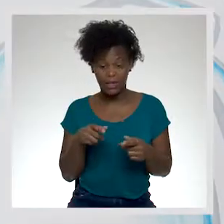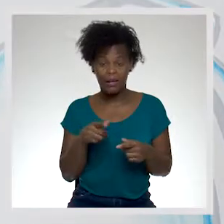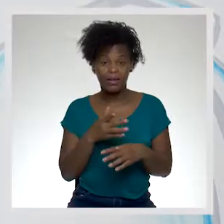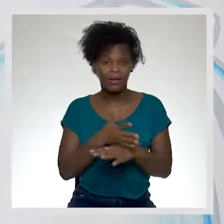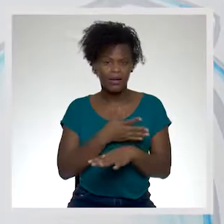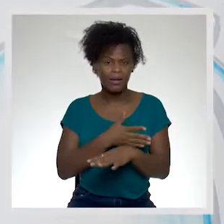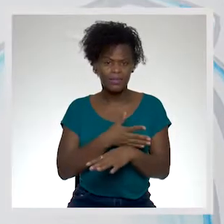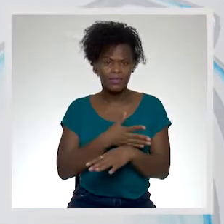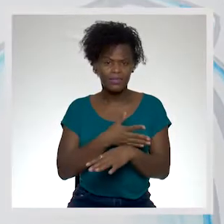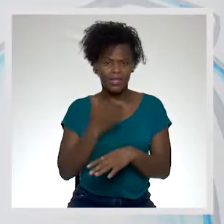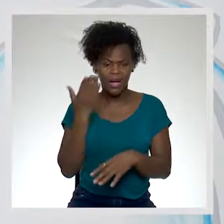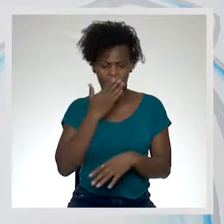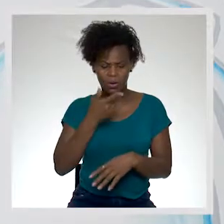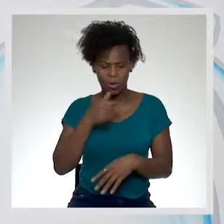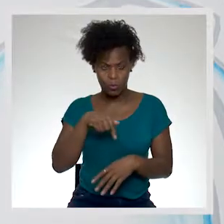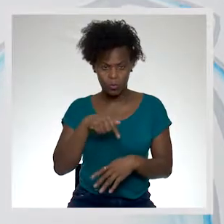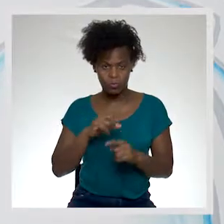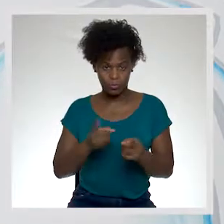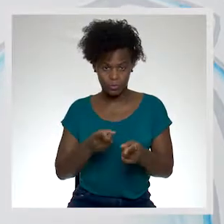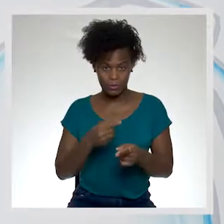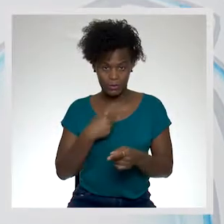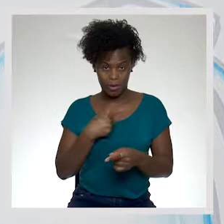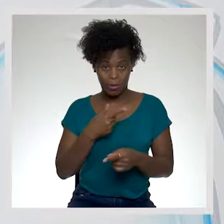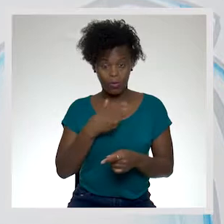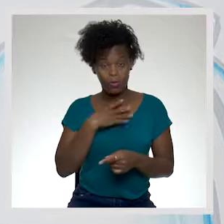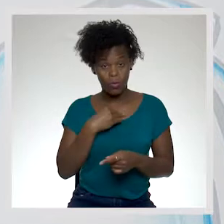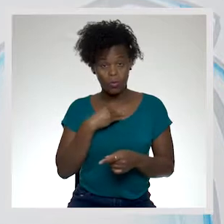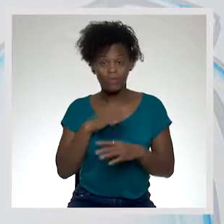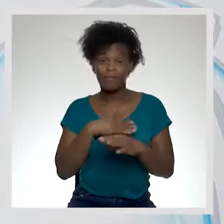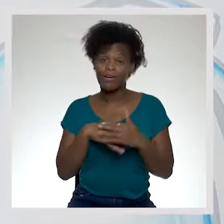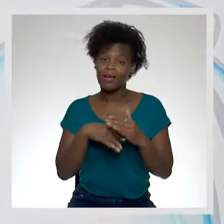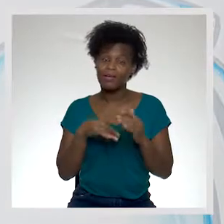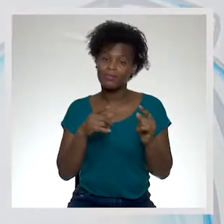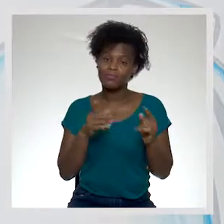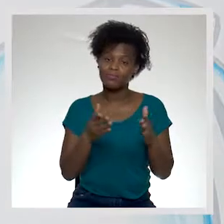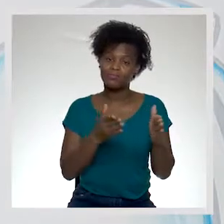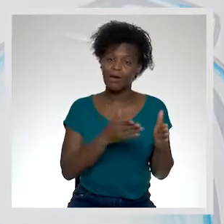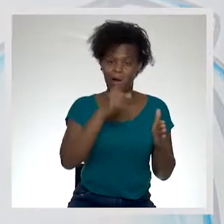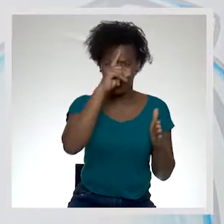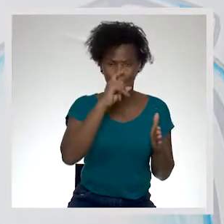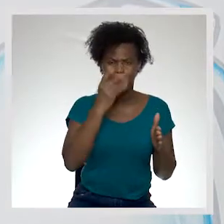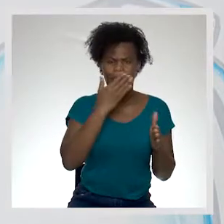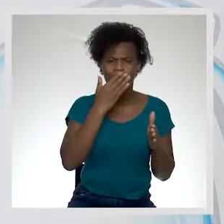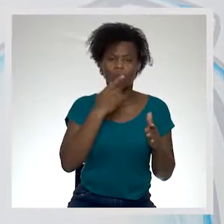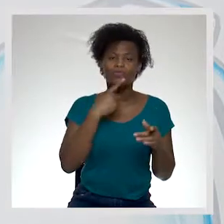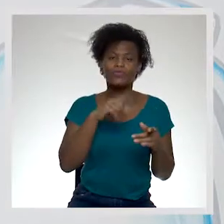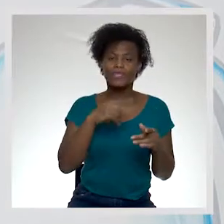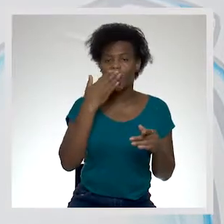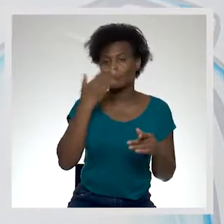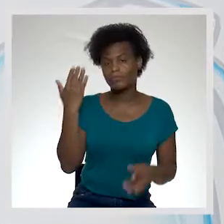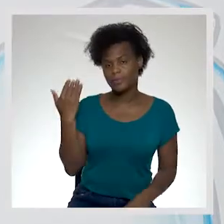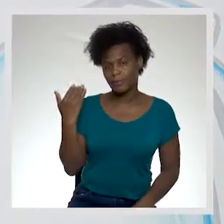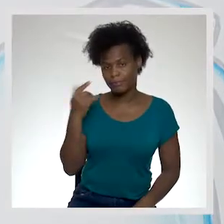Antes de começar a nossa aula de hoje, gostaria que fizéssemos uma breve recapitulação da aula